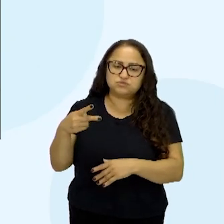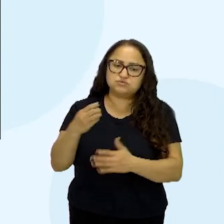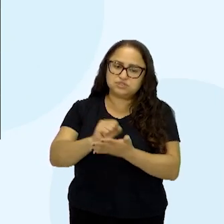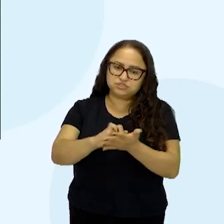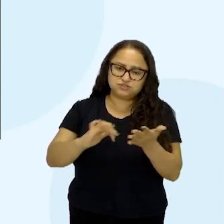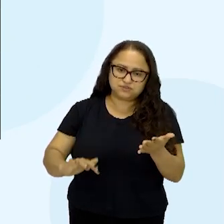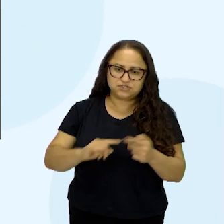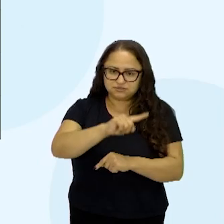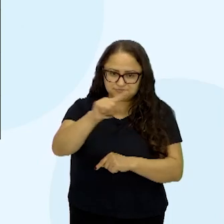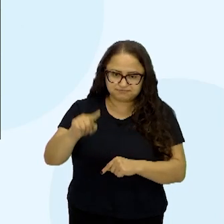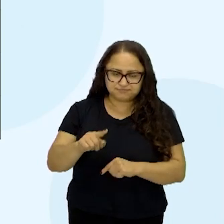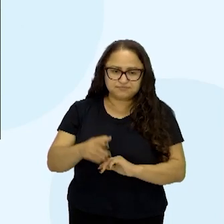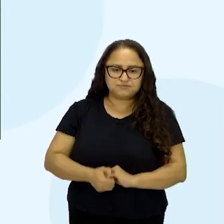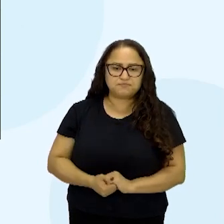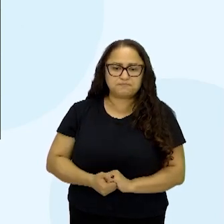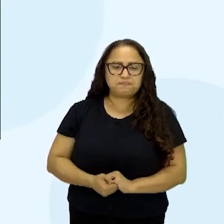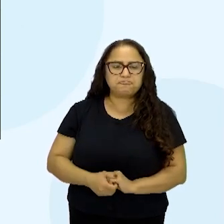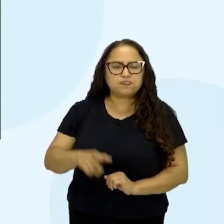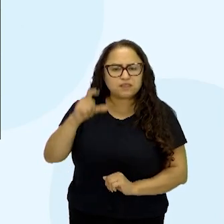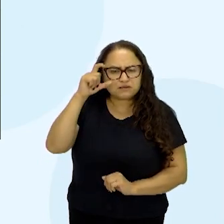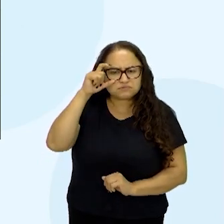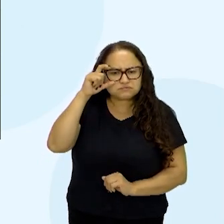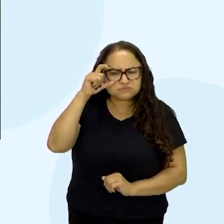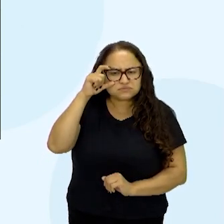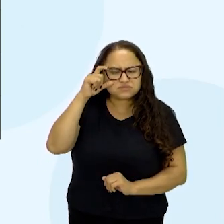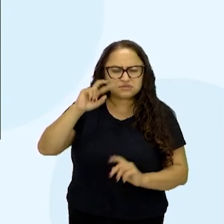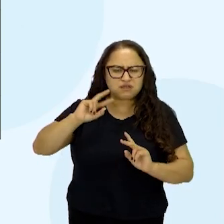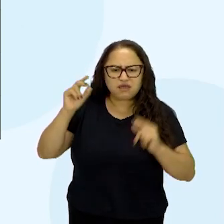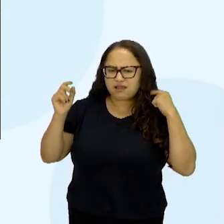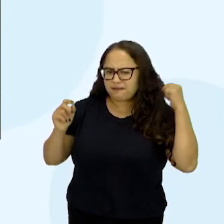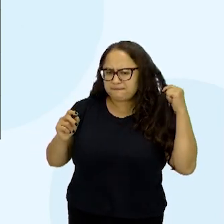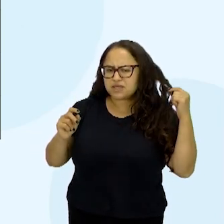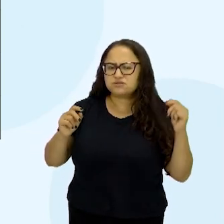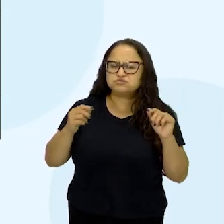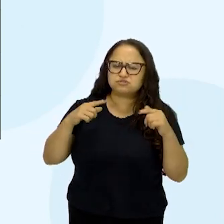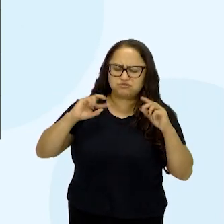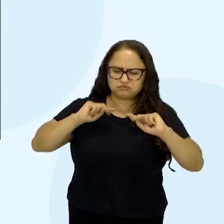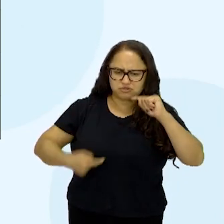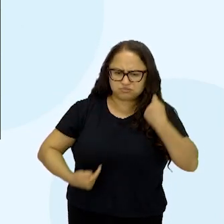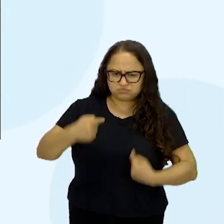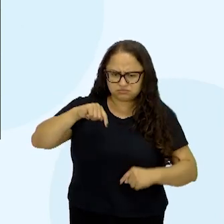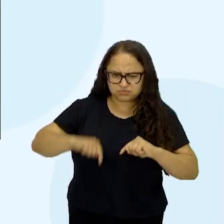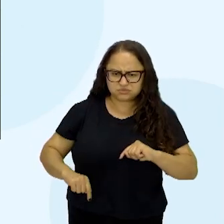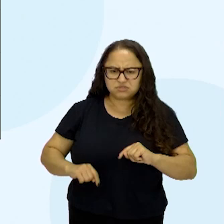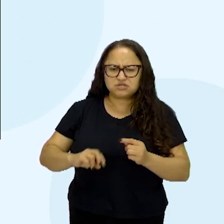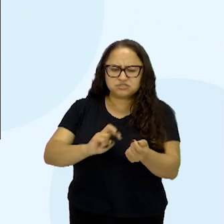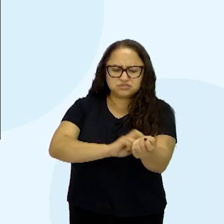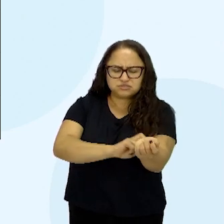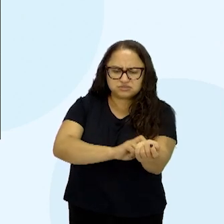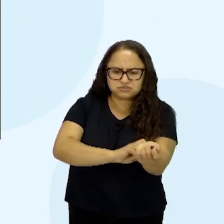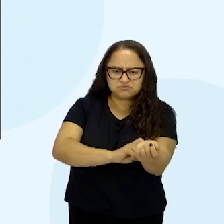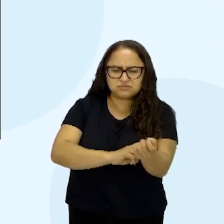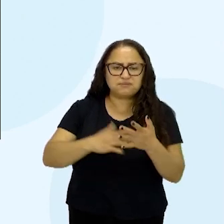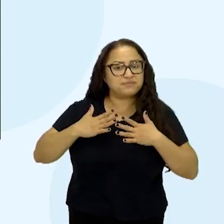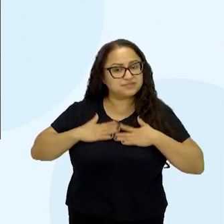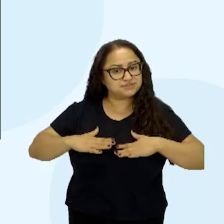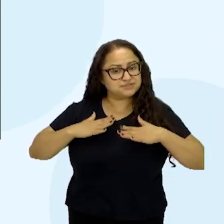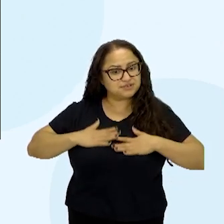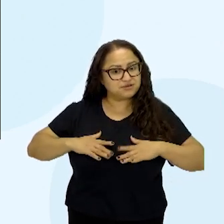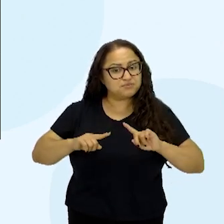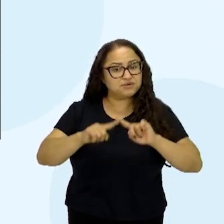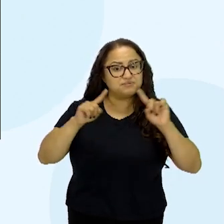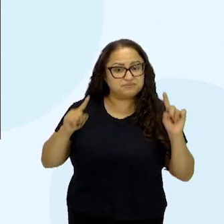para vocês. Glasses, hair, metabolism, nervous system and organs. Esse está mais tranquilo,